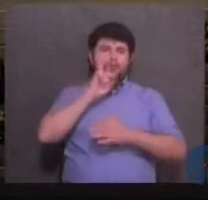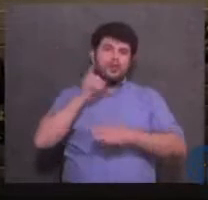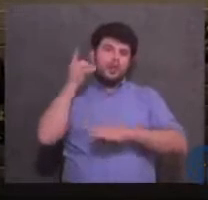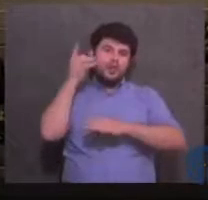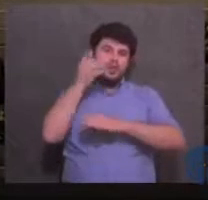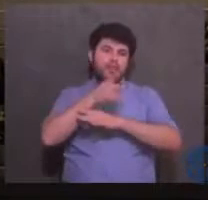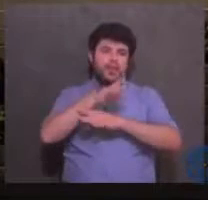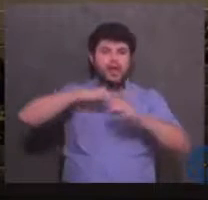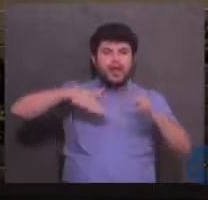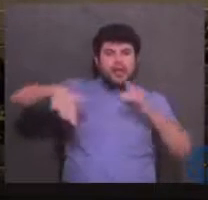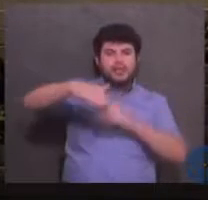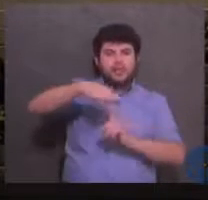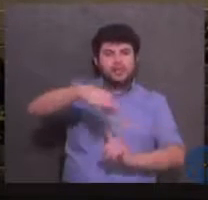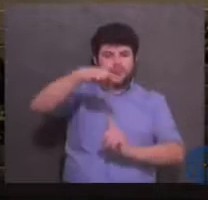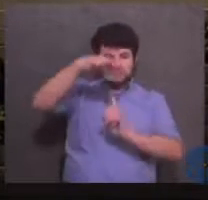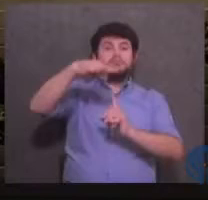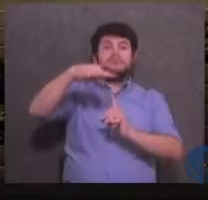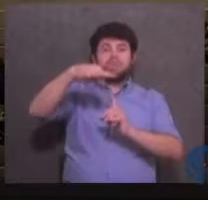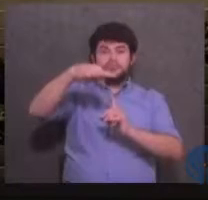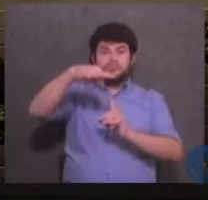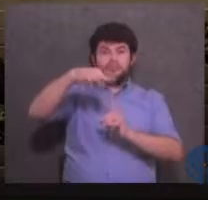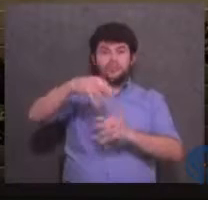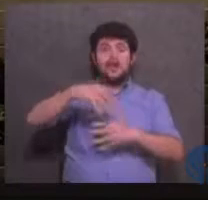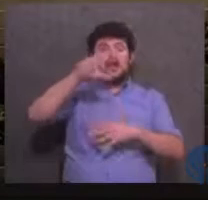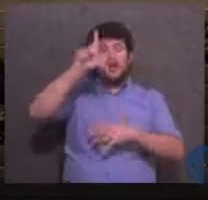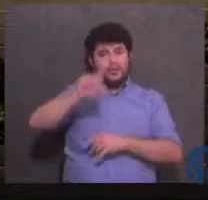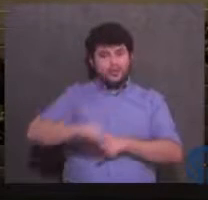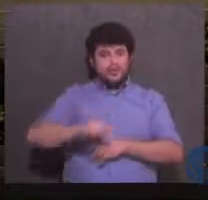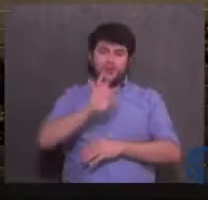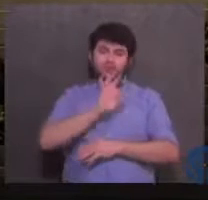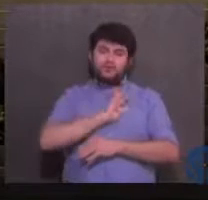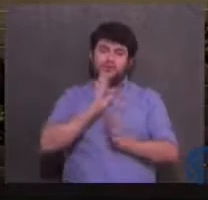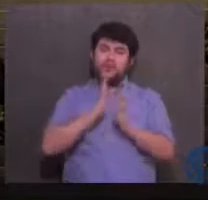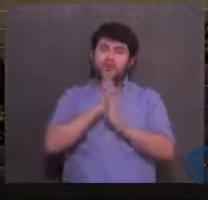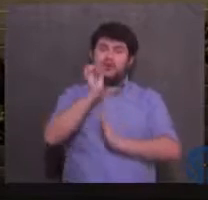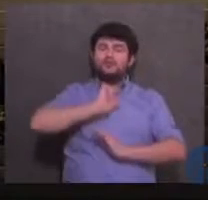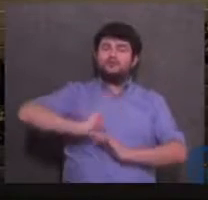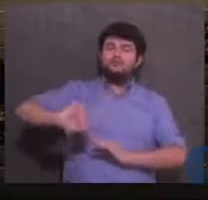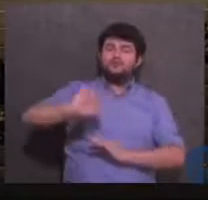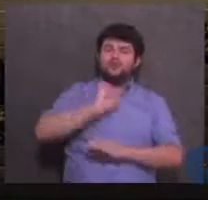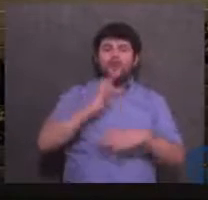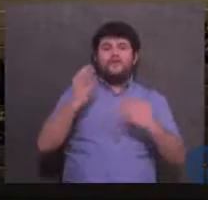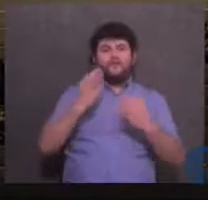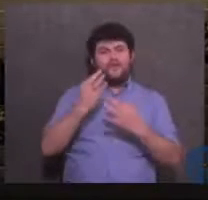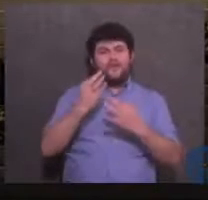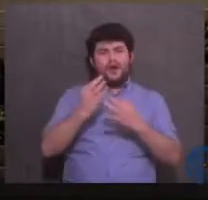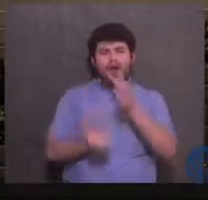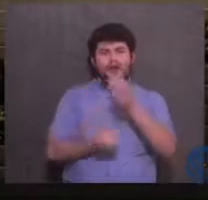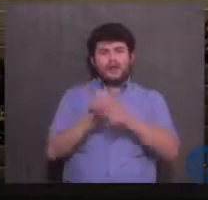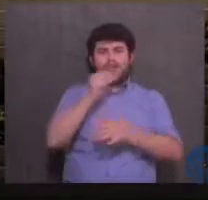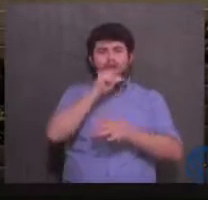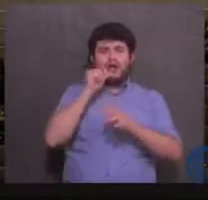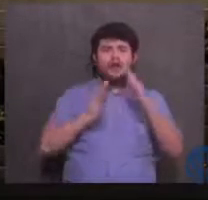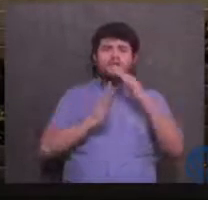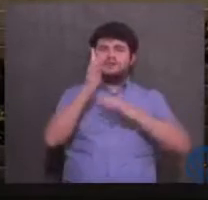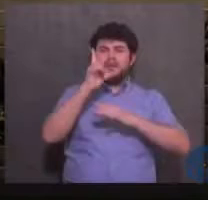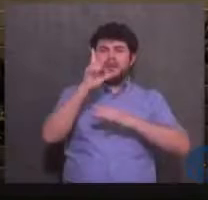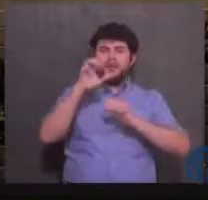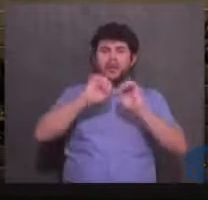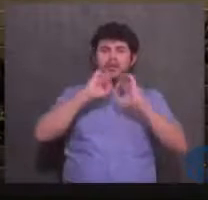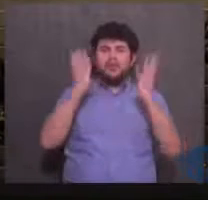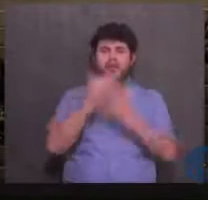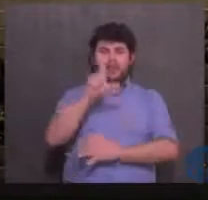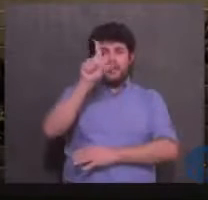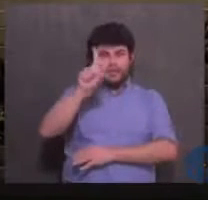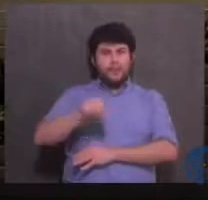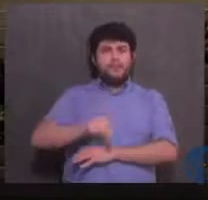terra. E bendito seja o Senhor nosso Deus, Criador do céu e da terra,